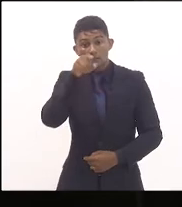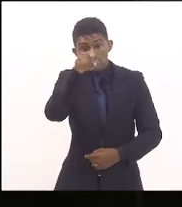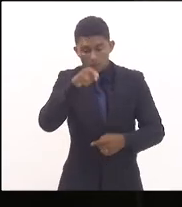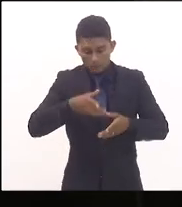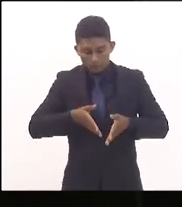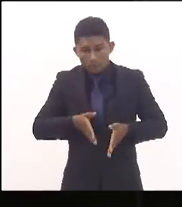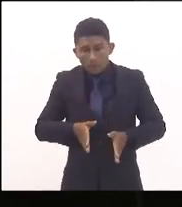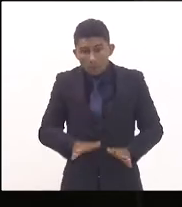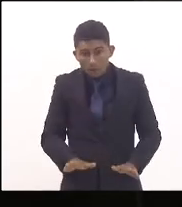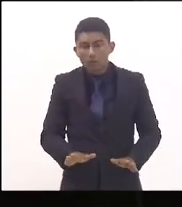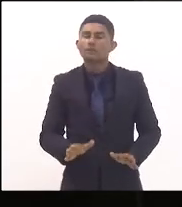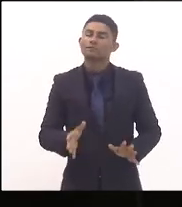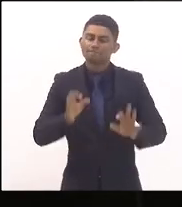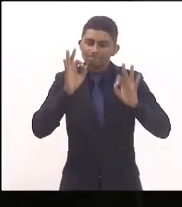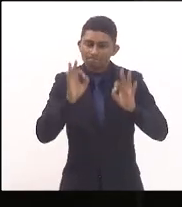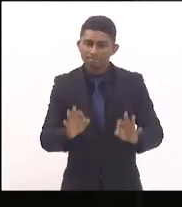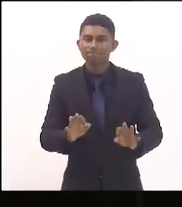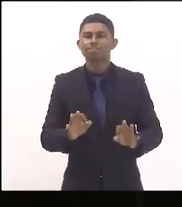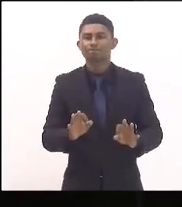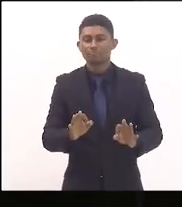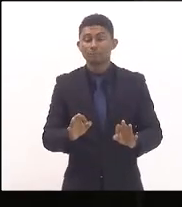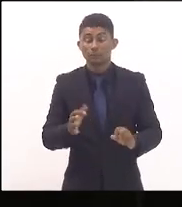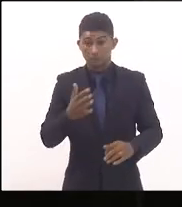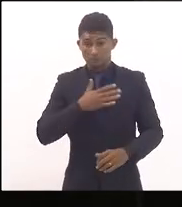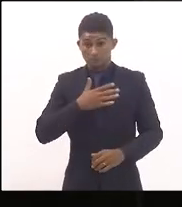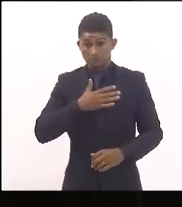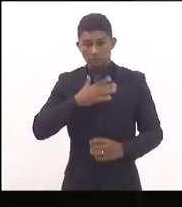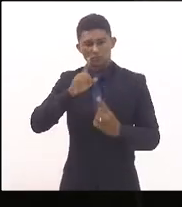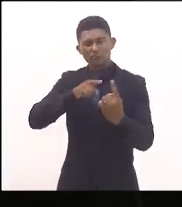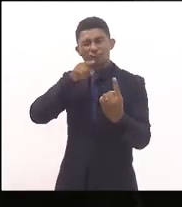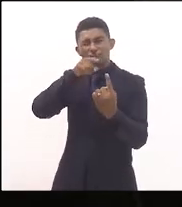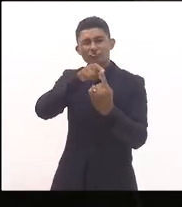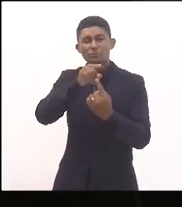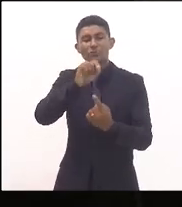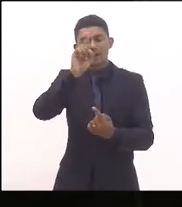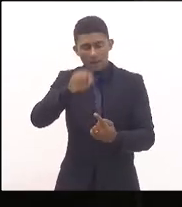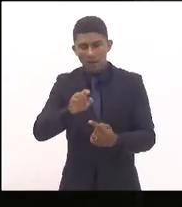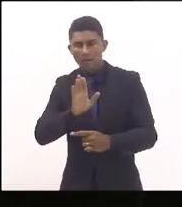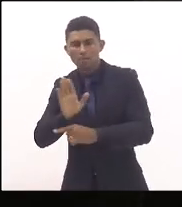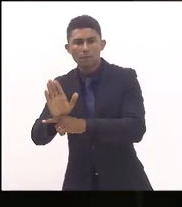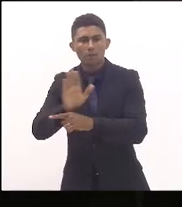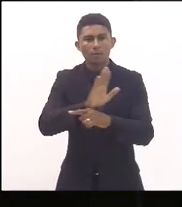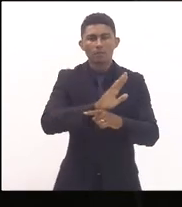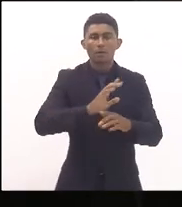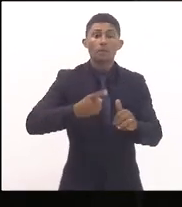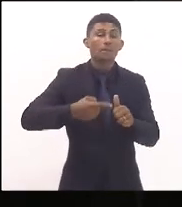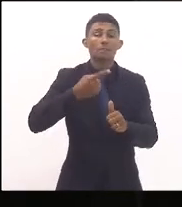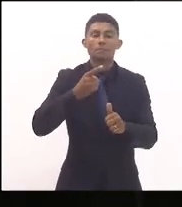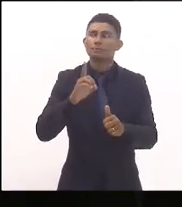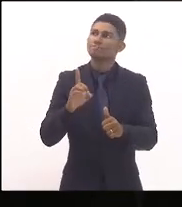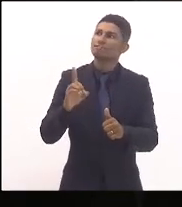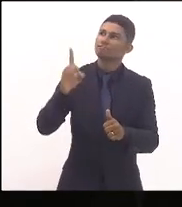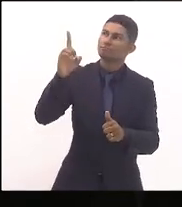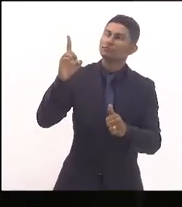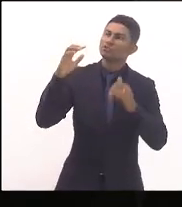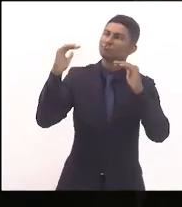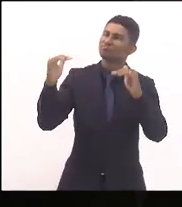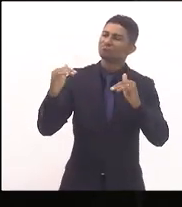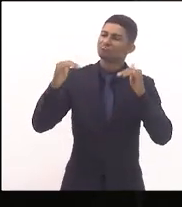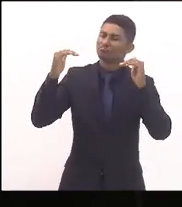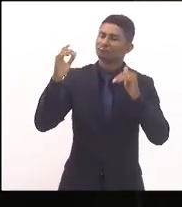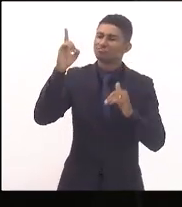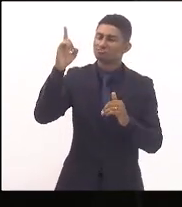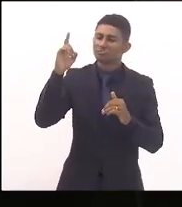você de dentro da sua mãe a minha missão eu tenho certeza que é servir primeiro a Deus o maior de todos